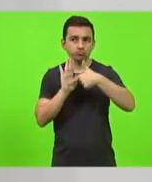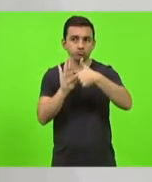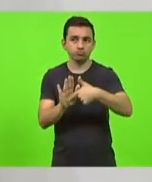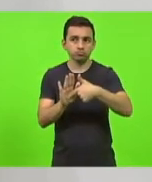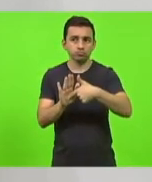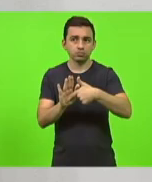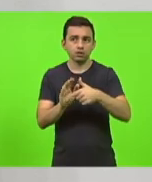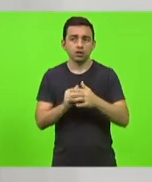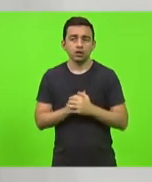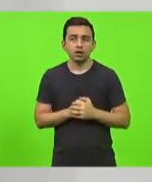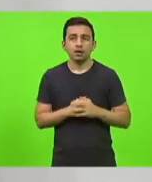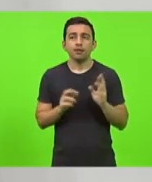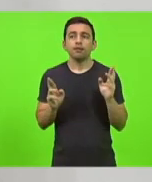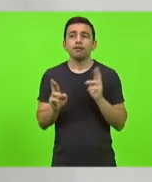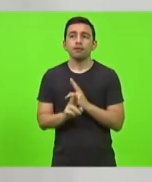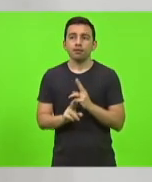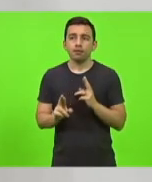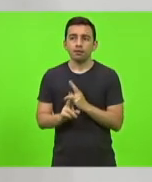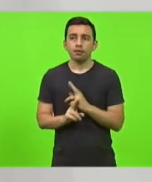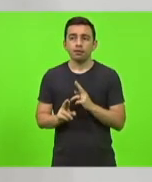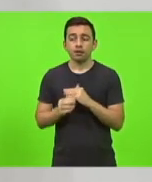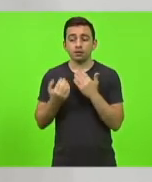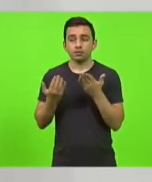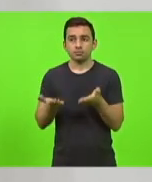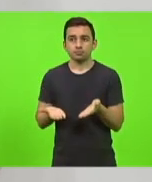é com relação